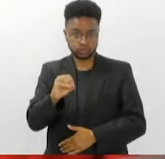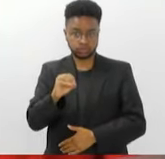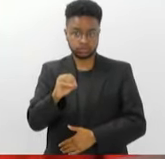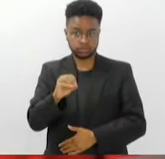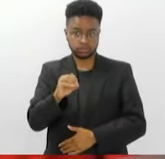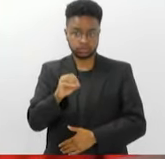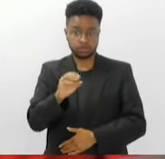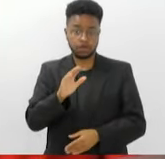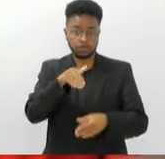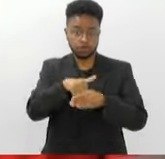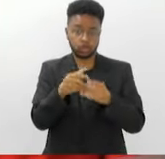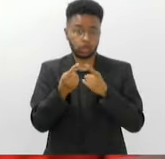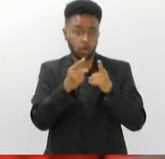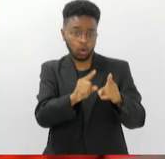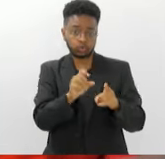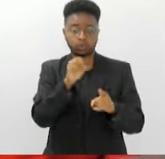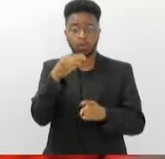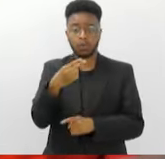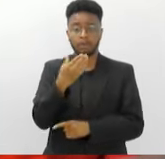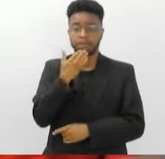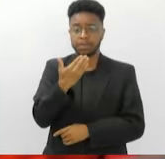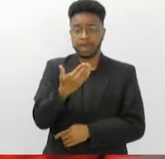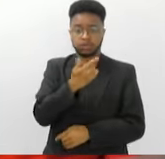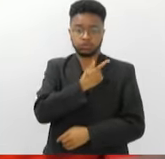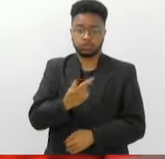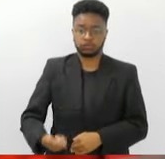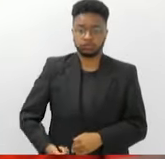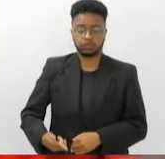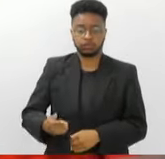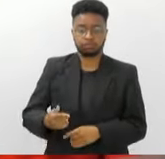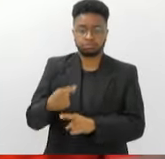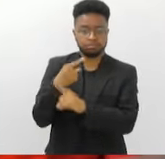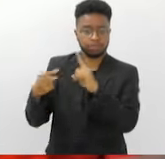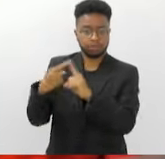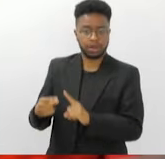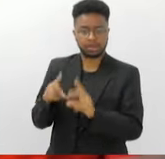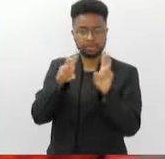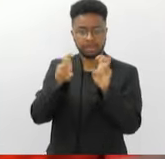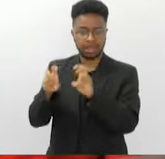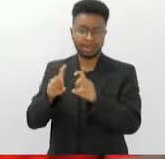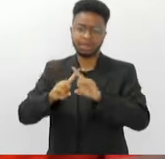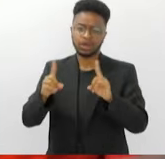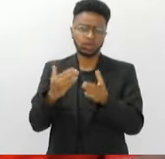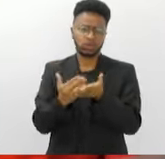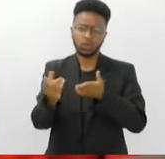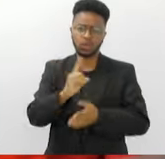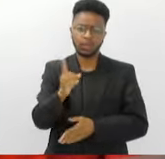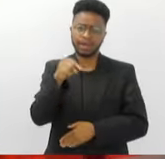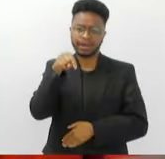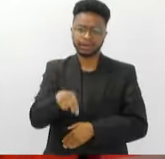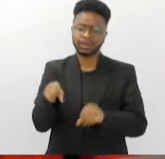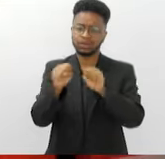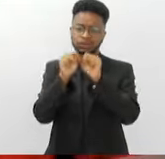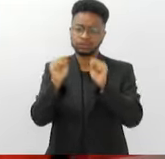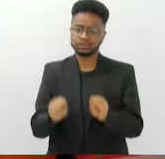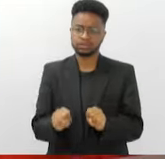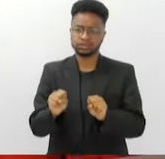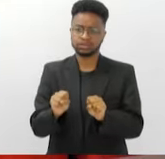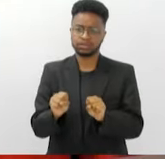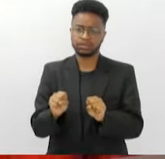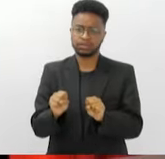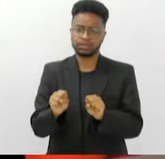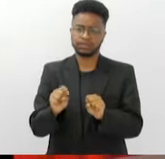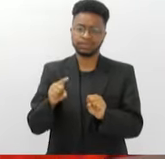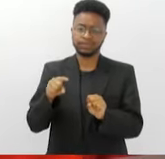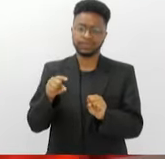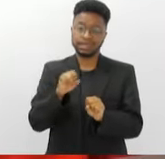vote contra, peça para o governador vetar um assunto, outro assunto, mas não inaugure aqui um sistema que vai ser, cada